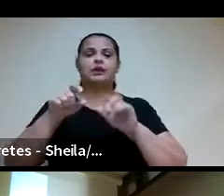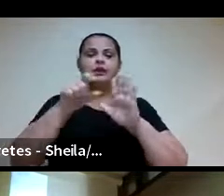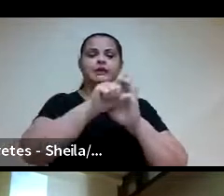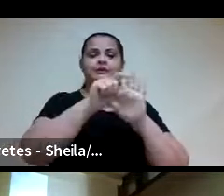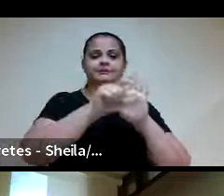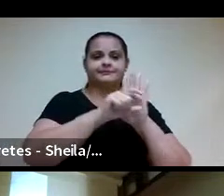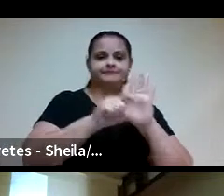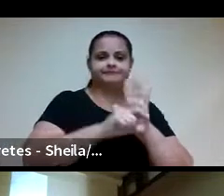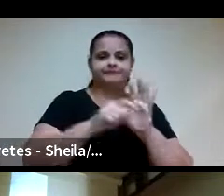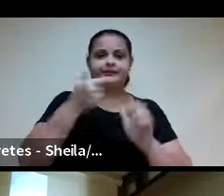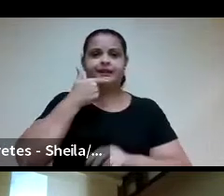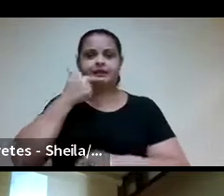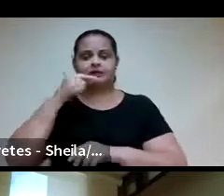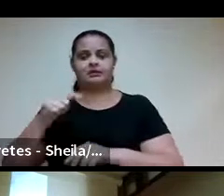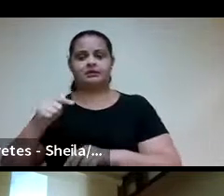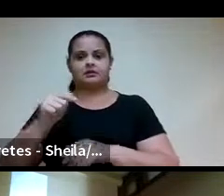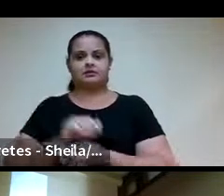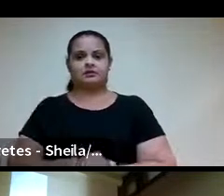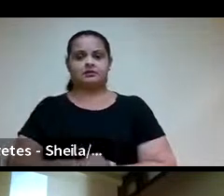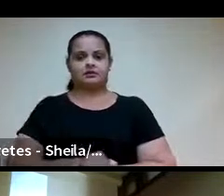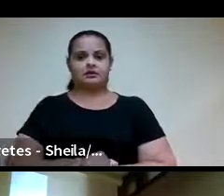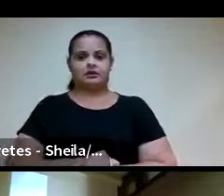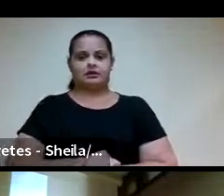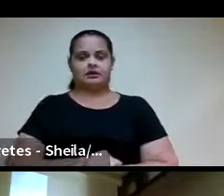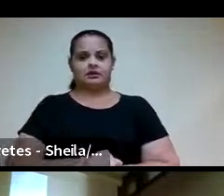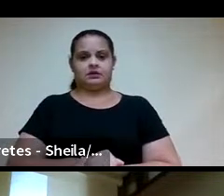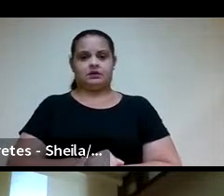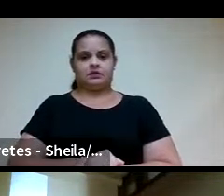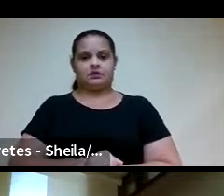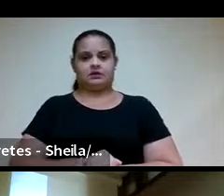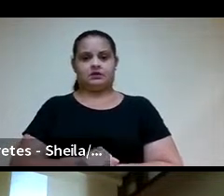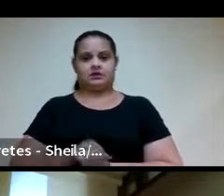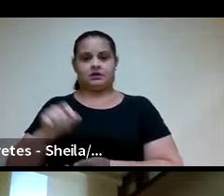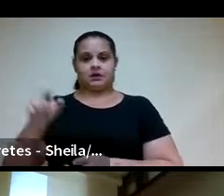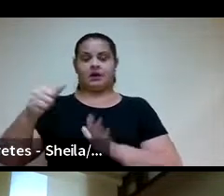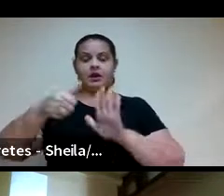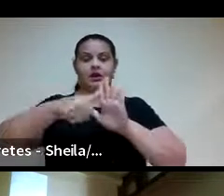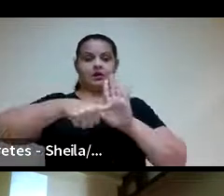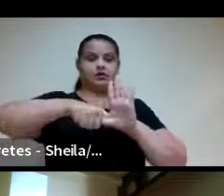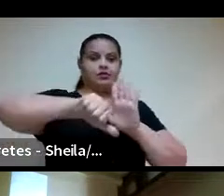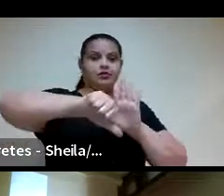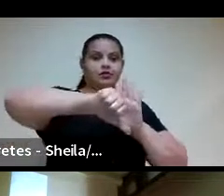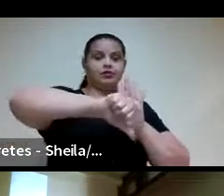qualquer que sejam suas palavras, porque está se dizendo que ela cometeu um crime em tese.